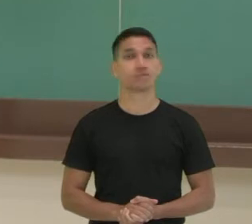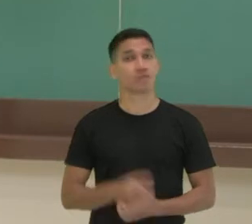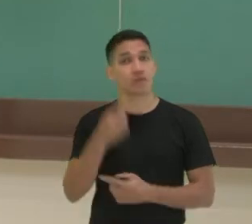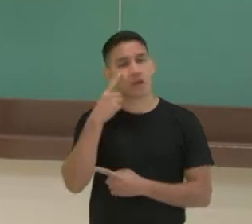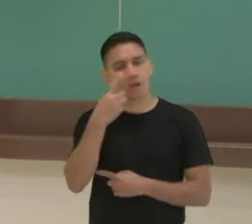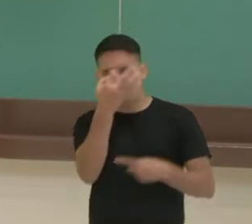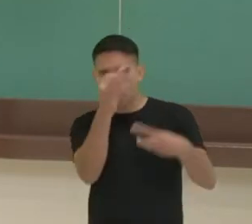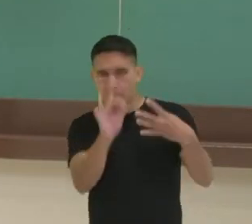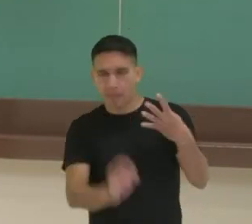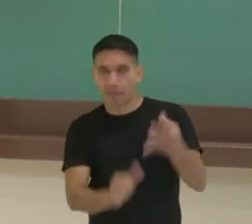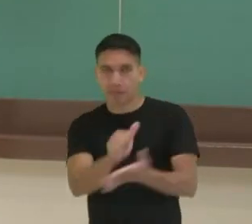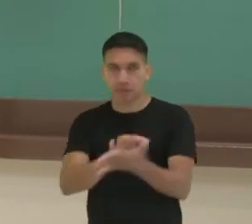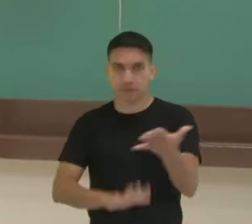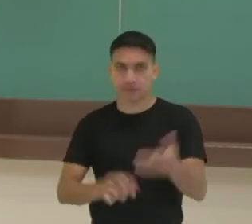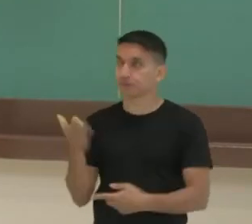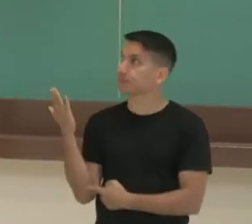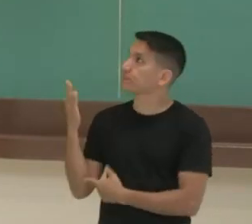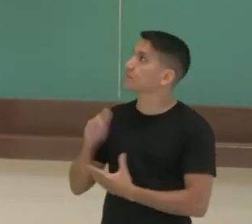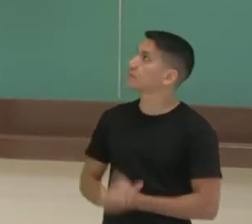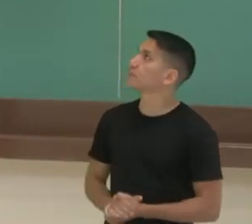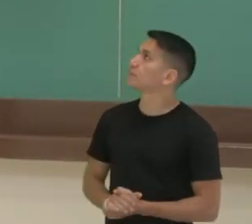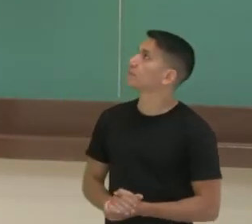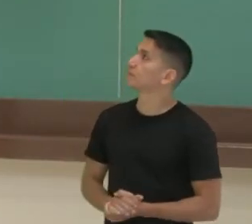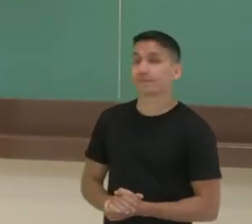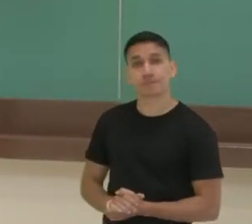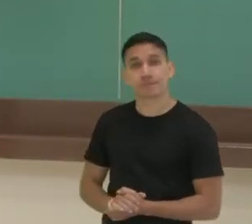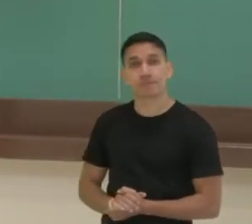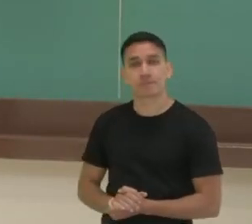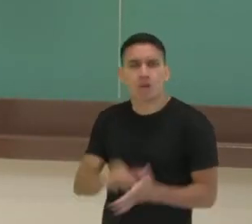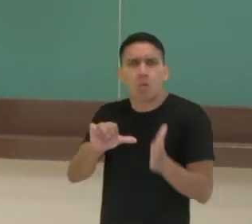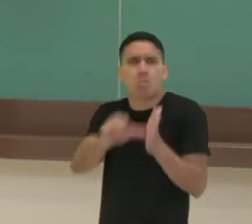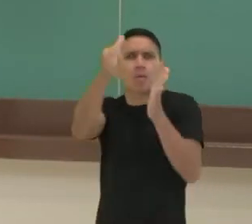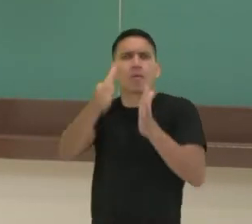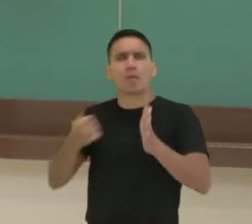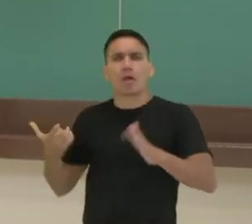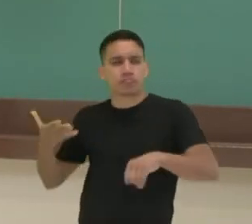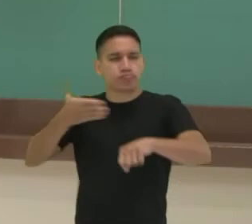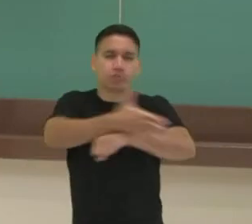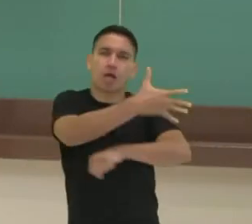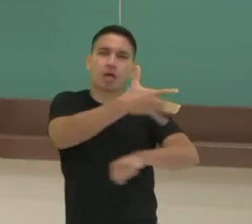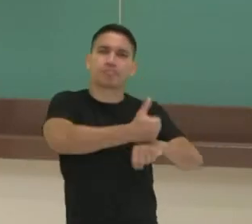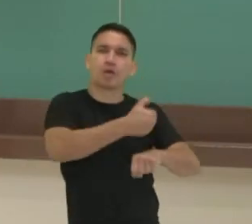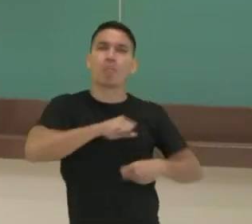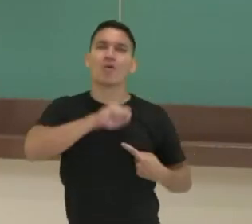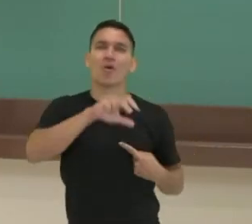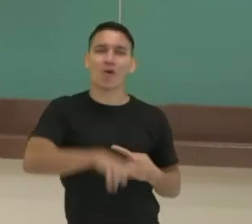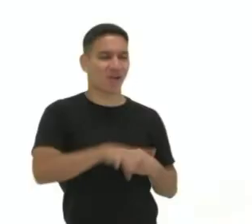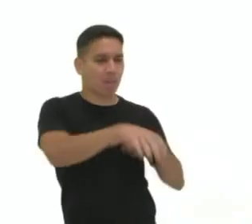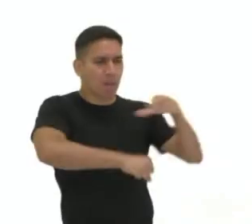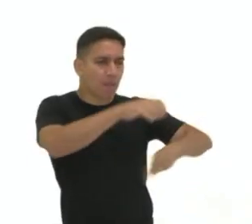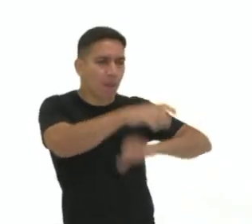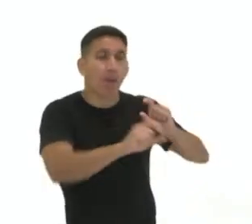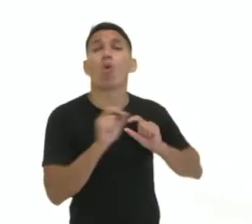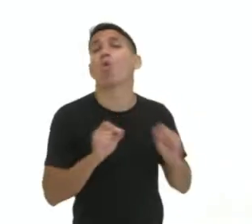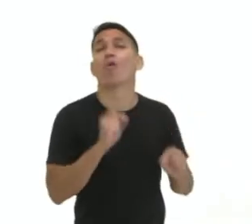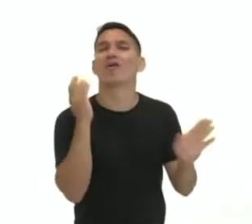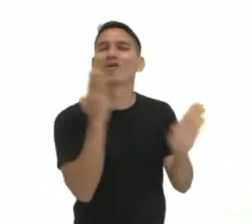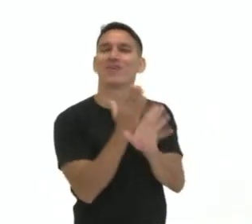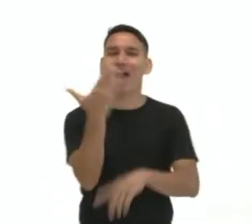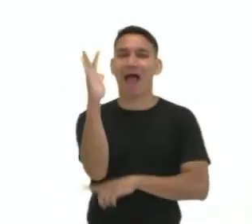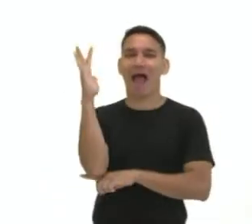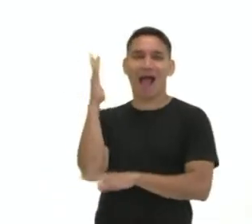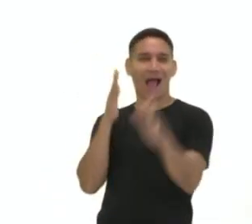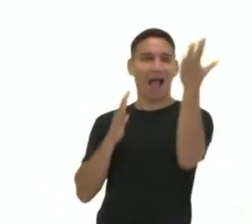Vamos fazer a correção da nossa atividade? Os primeiros exploradores portugueses encontraram uma árvore típica da